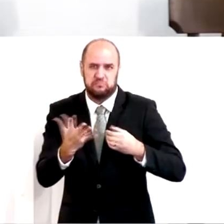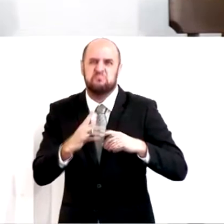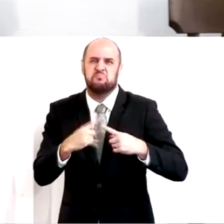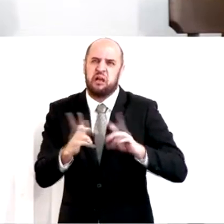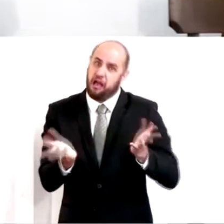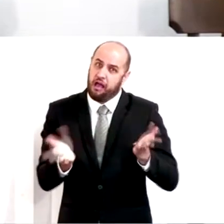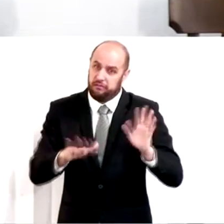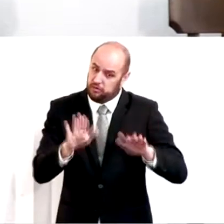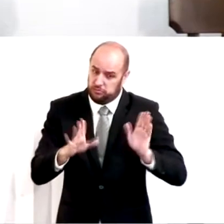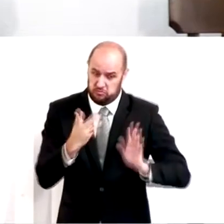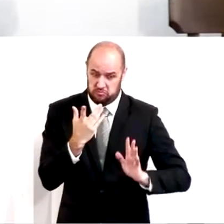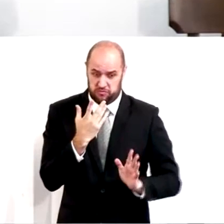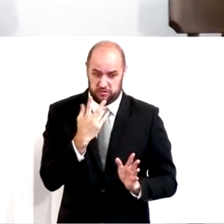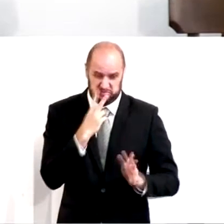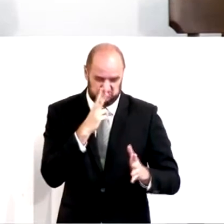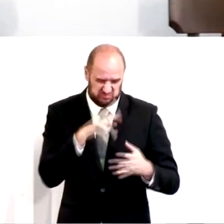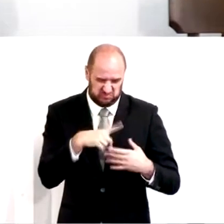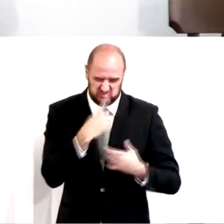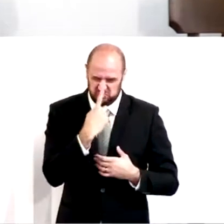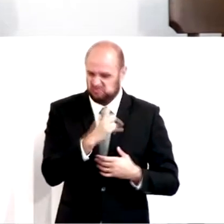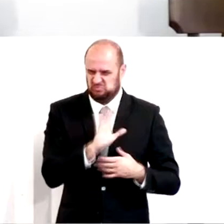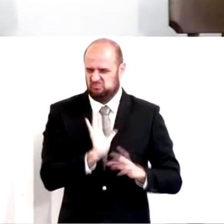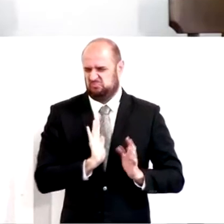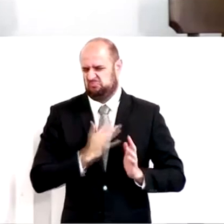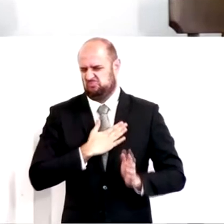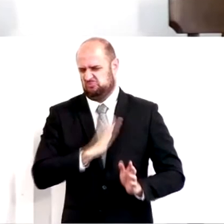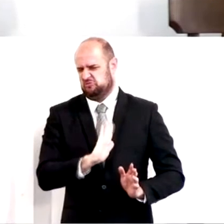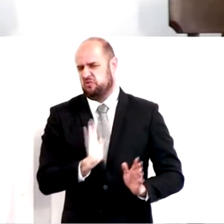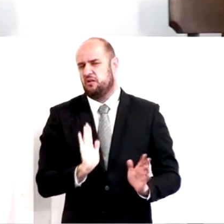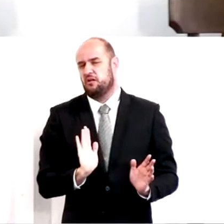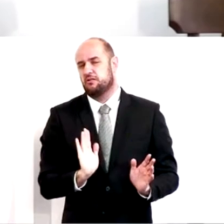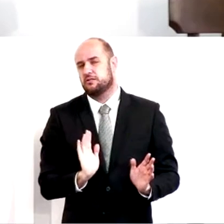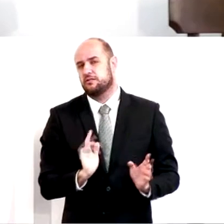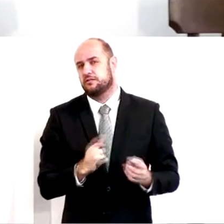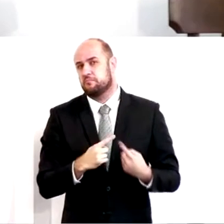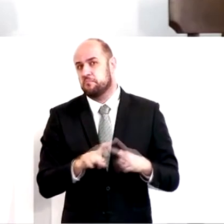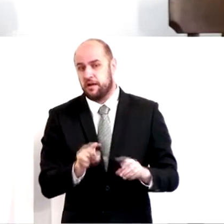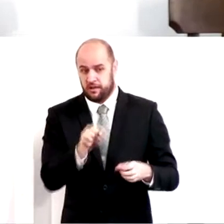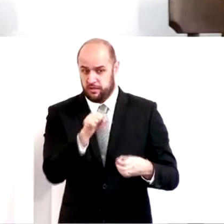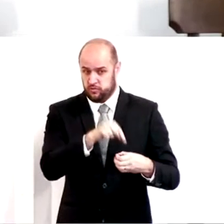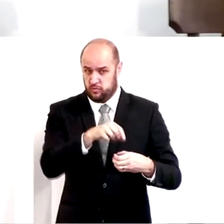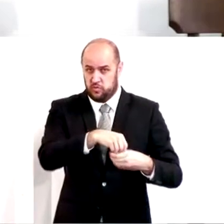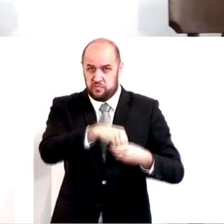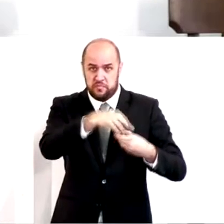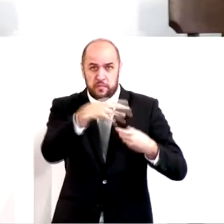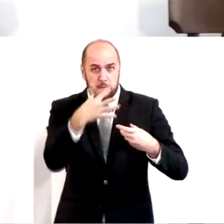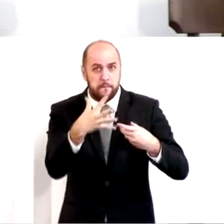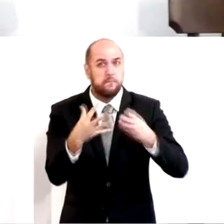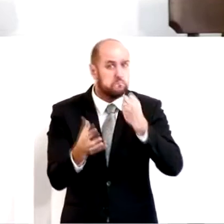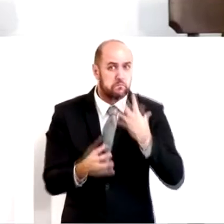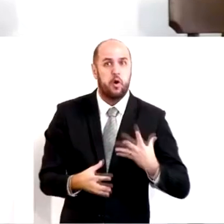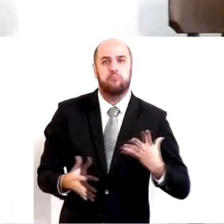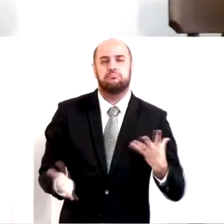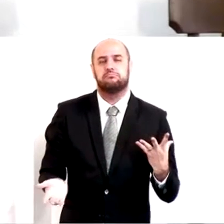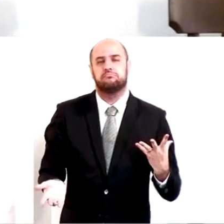gostar de um bom perfume, pode. Mas isso não o faz menos bom